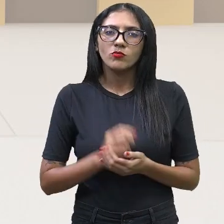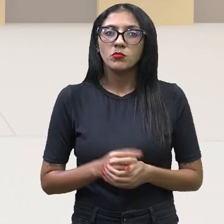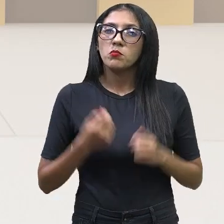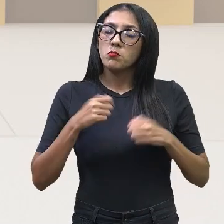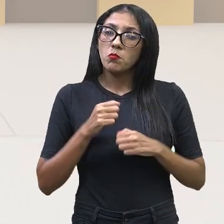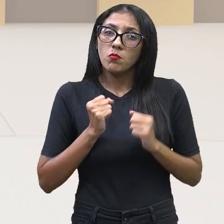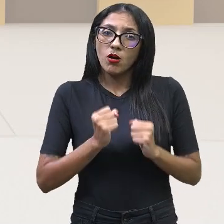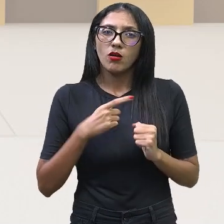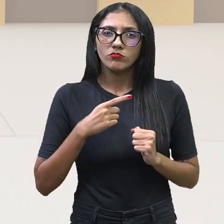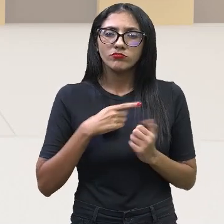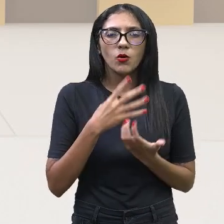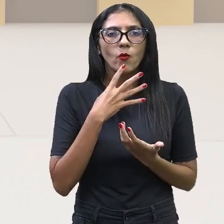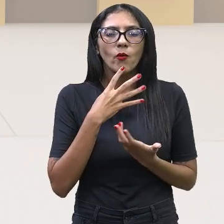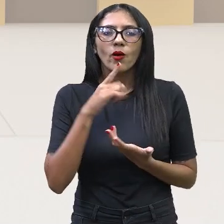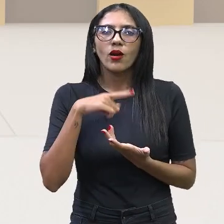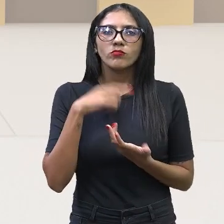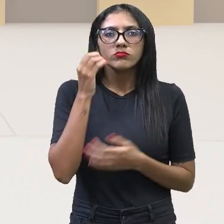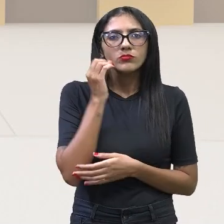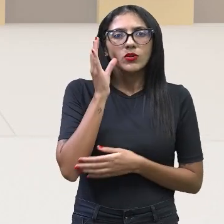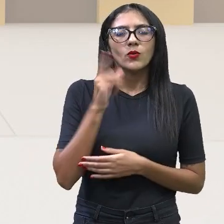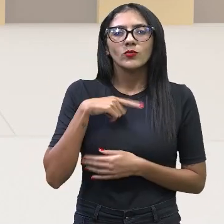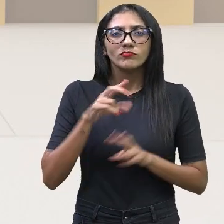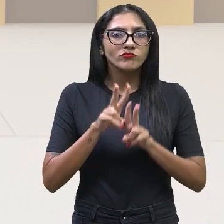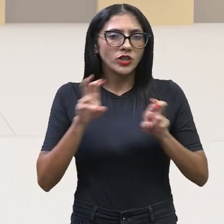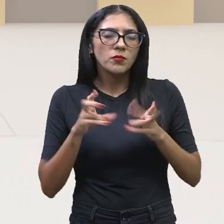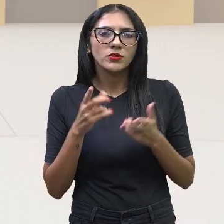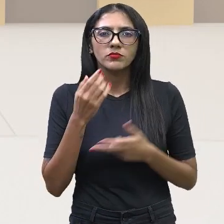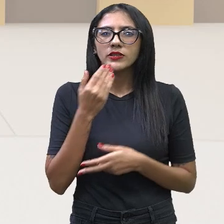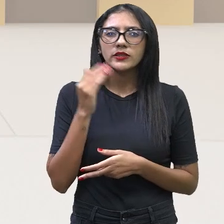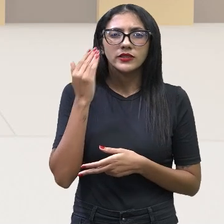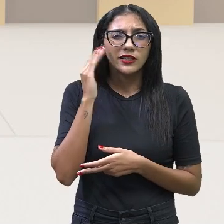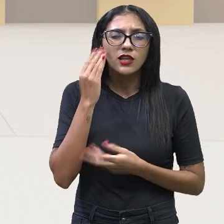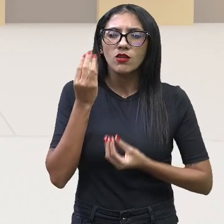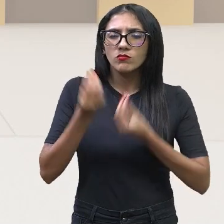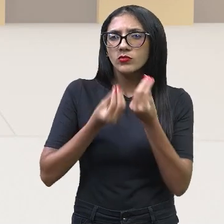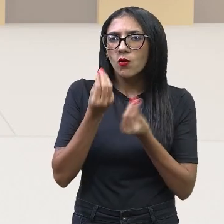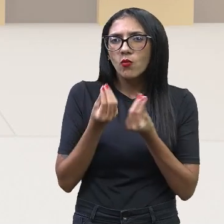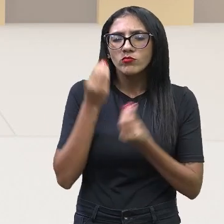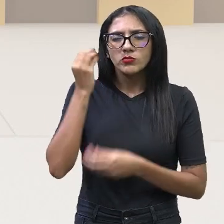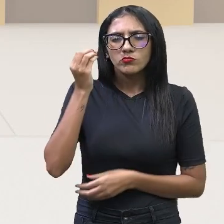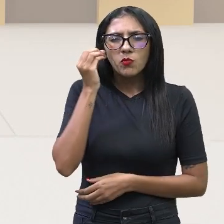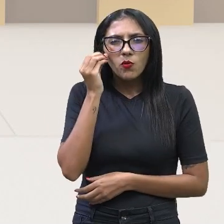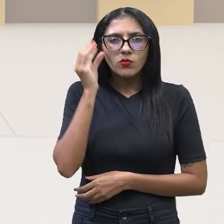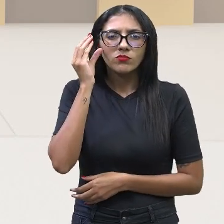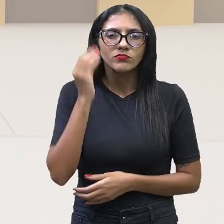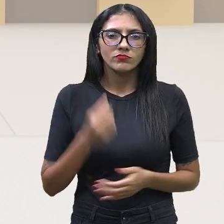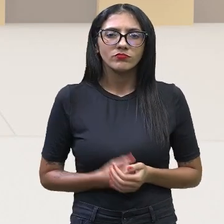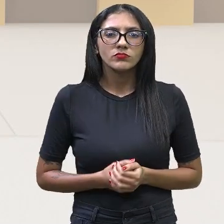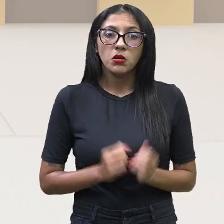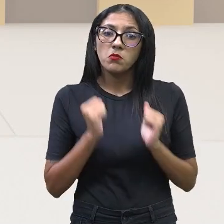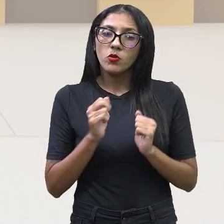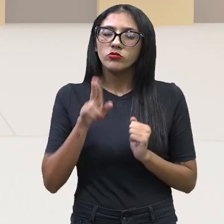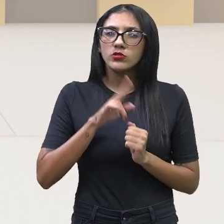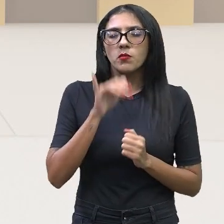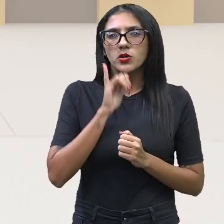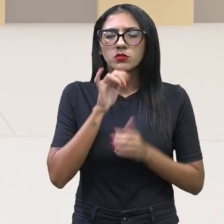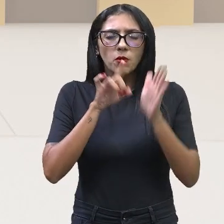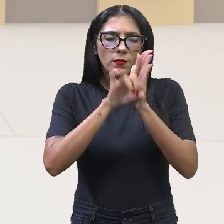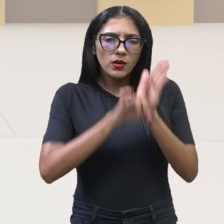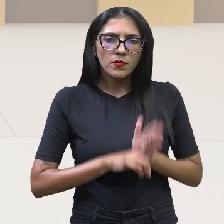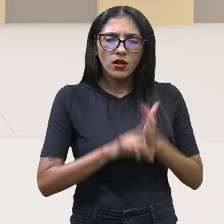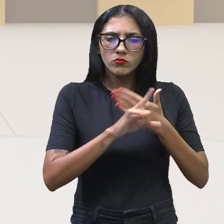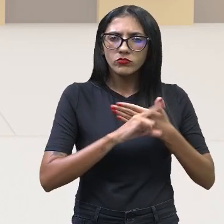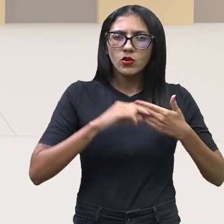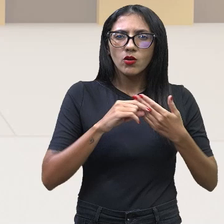com sua turma, para ajudar a entender as experiências do dia a dia. Para isso, faça uso de personalidades históricas